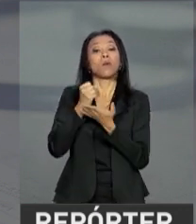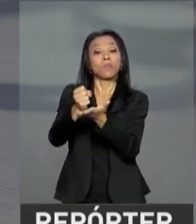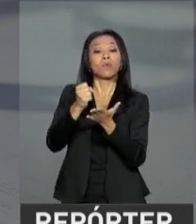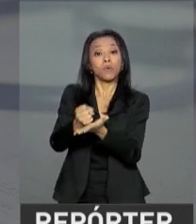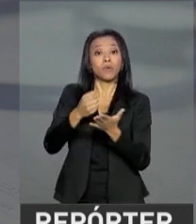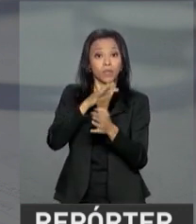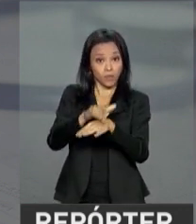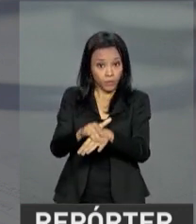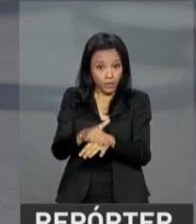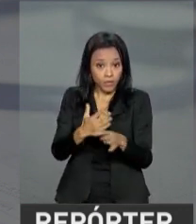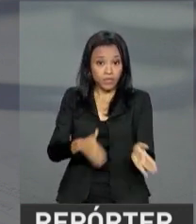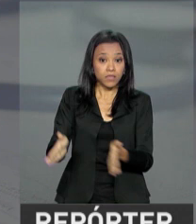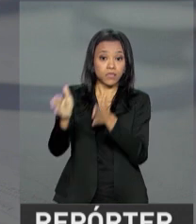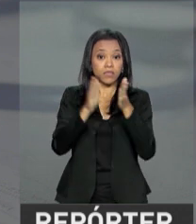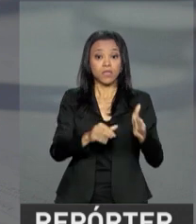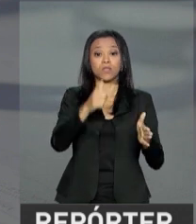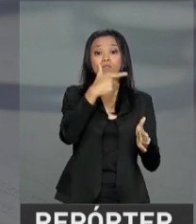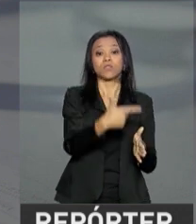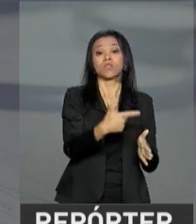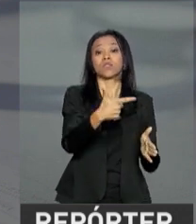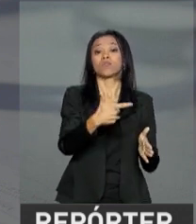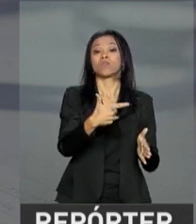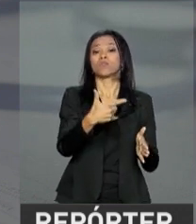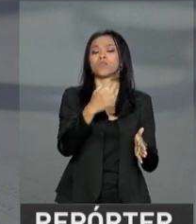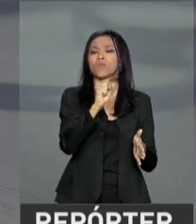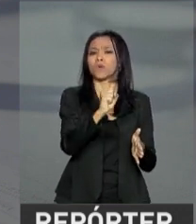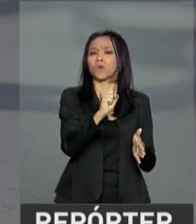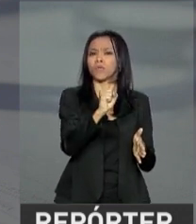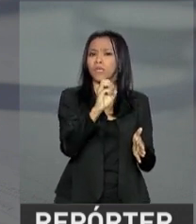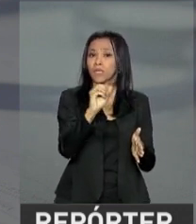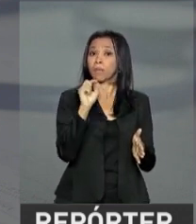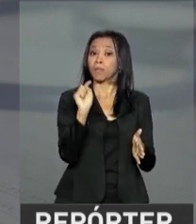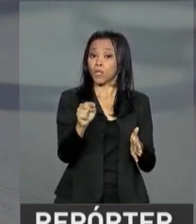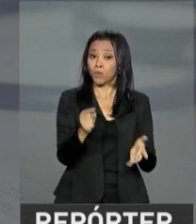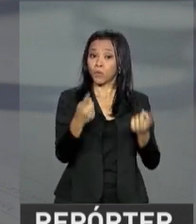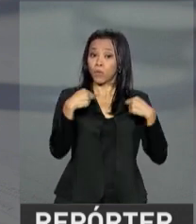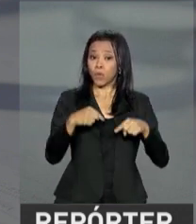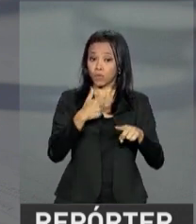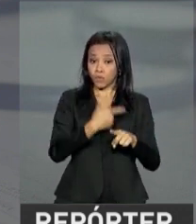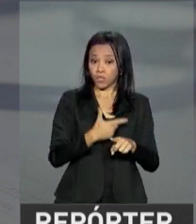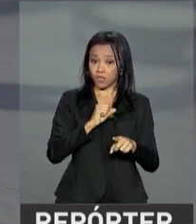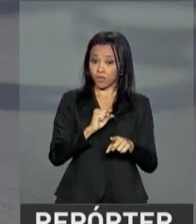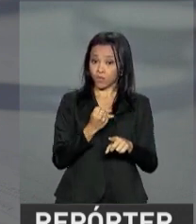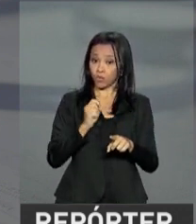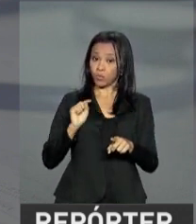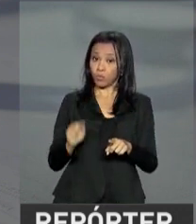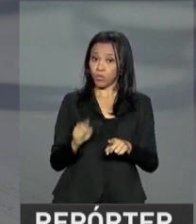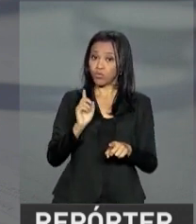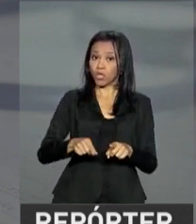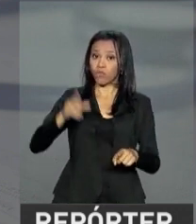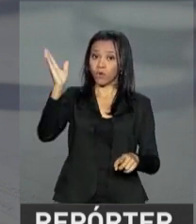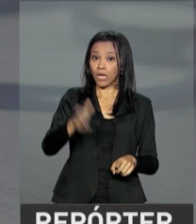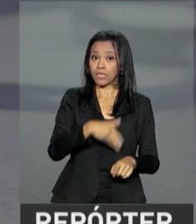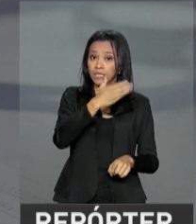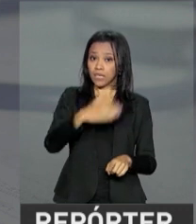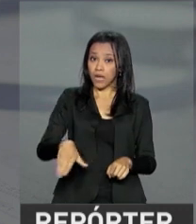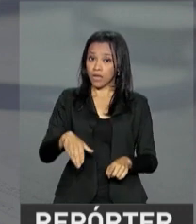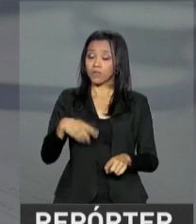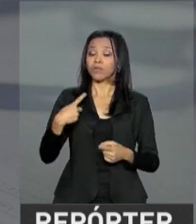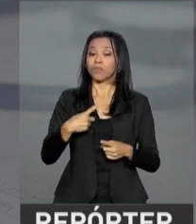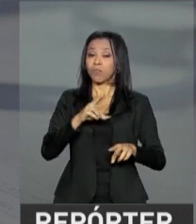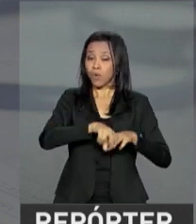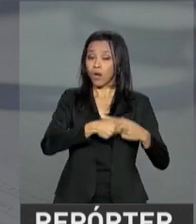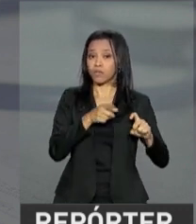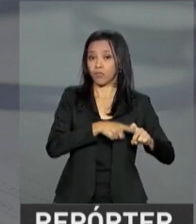280 mil benefícios reavaliados no período 228 mil foram cancelados por indicação da perícia